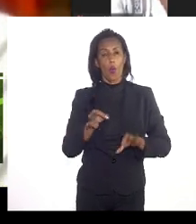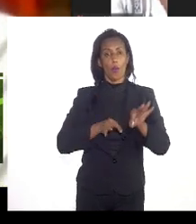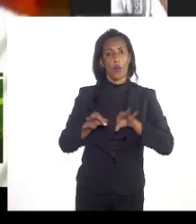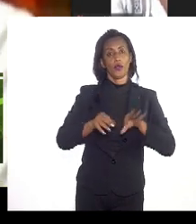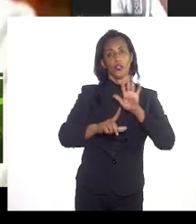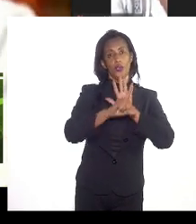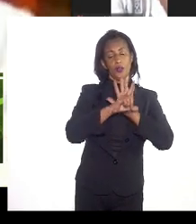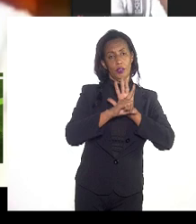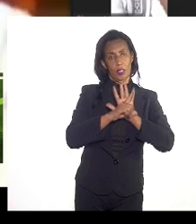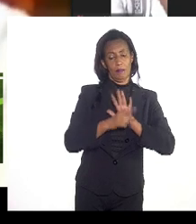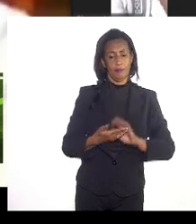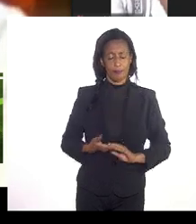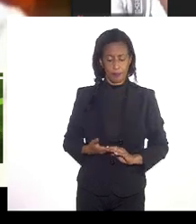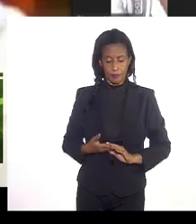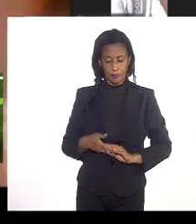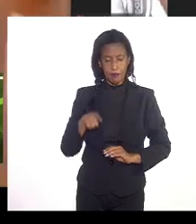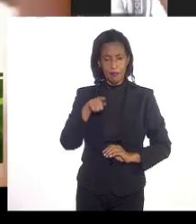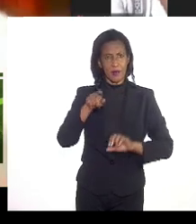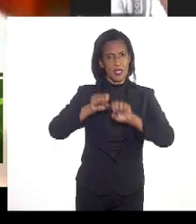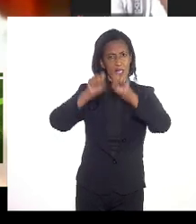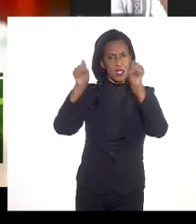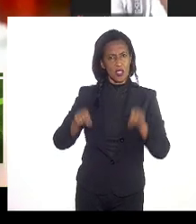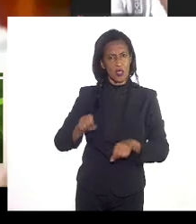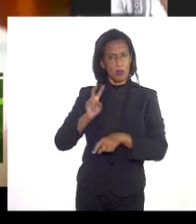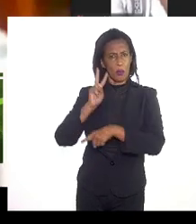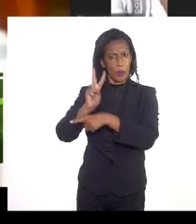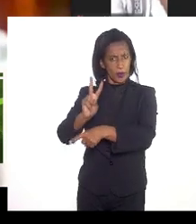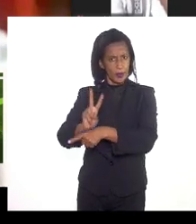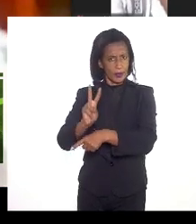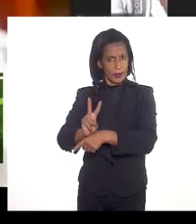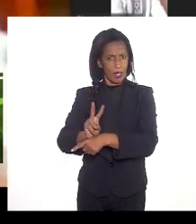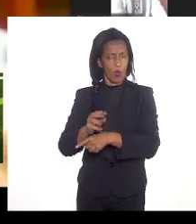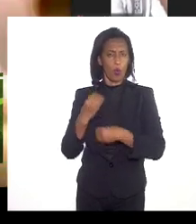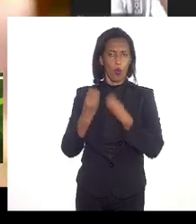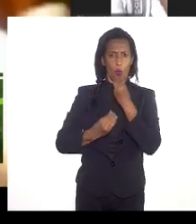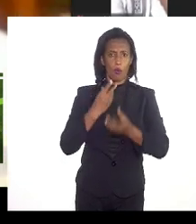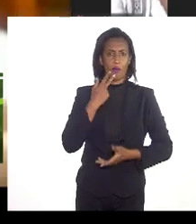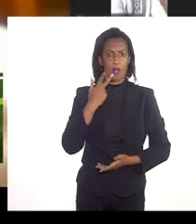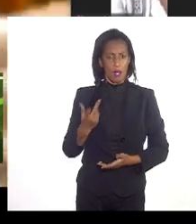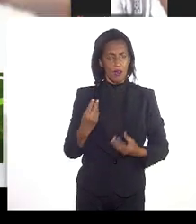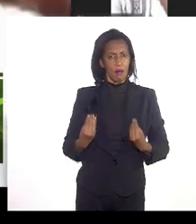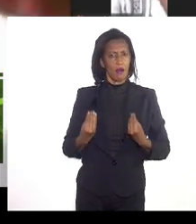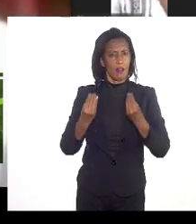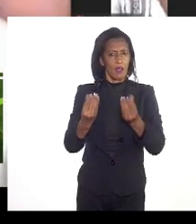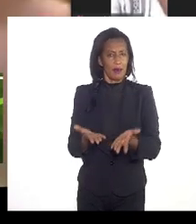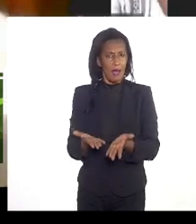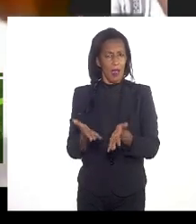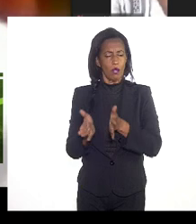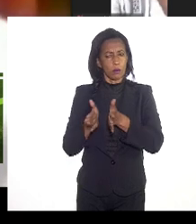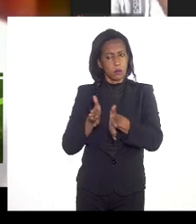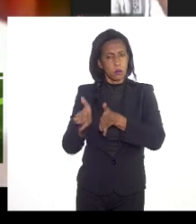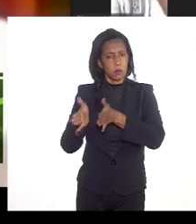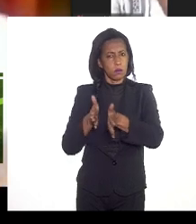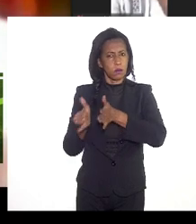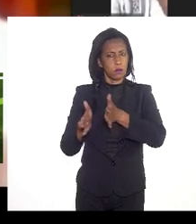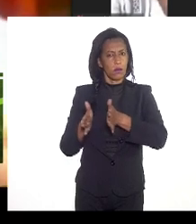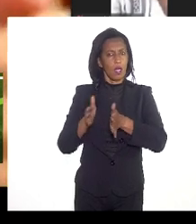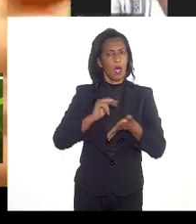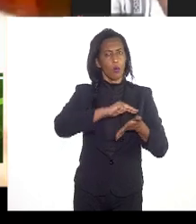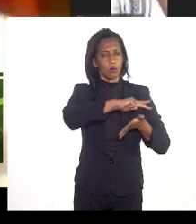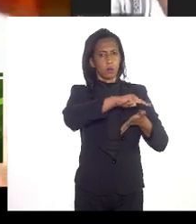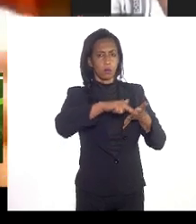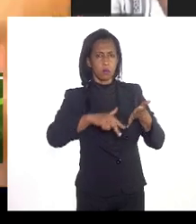lei. E esse sistema de proteção constitucional, como eu disse, ele gera, né, ele desencadeia alguns fatores